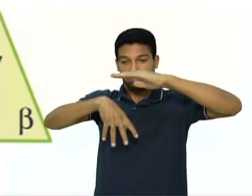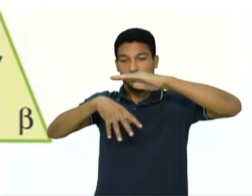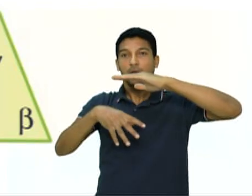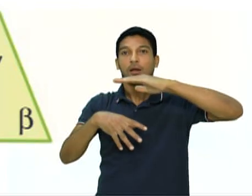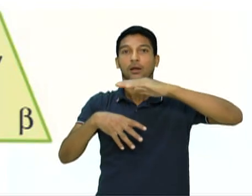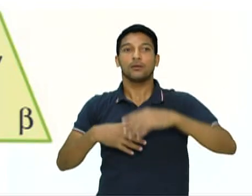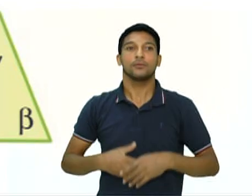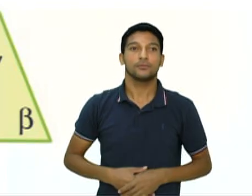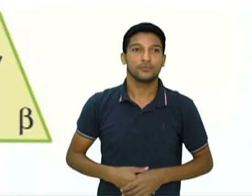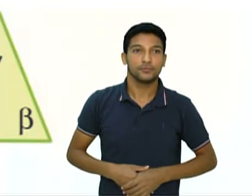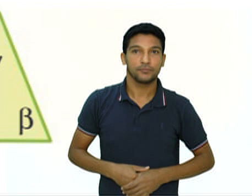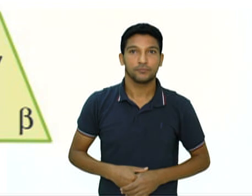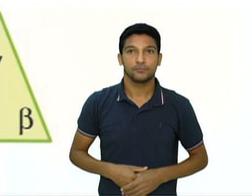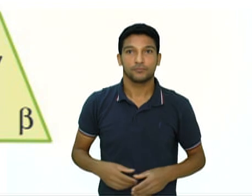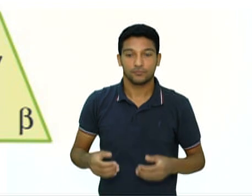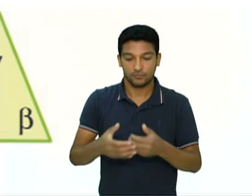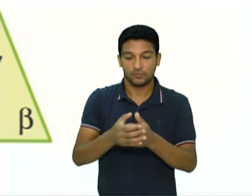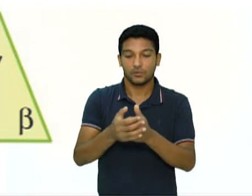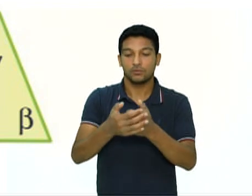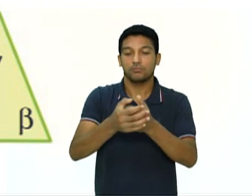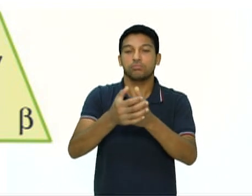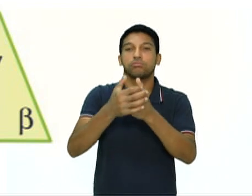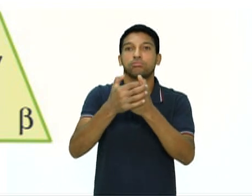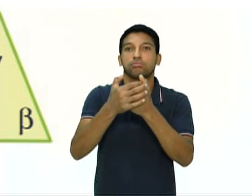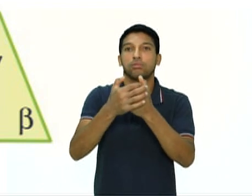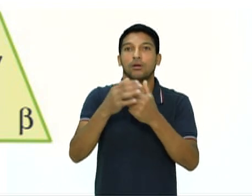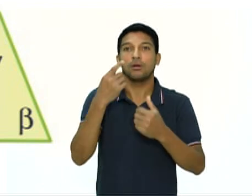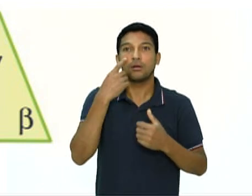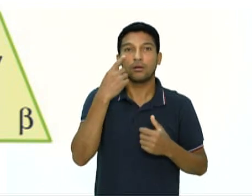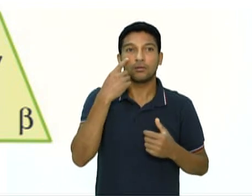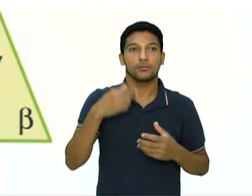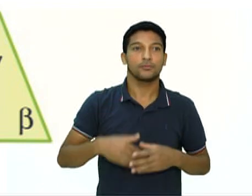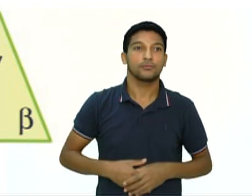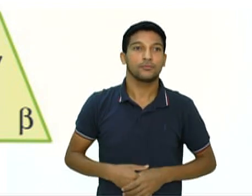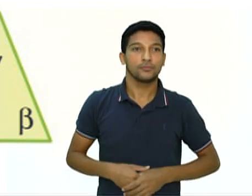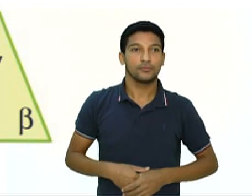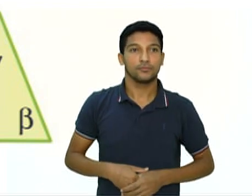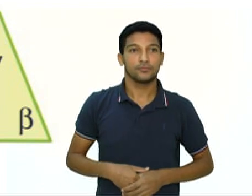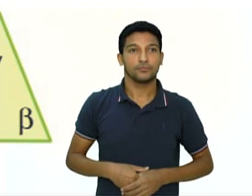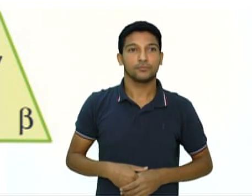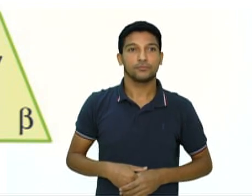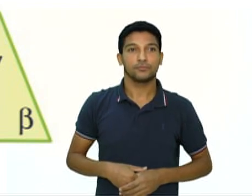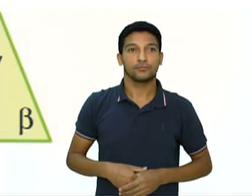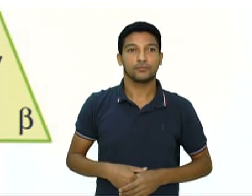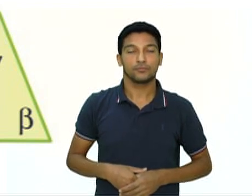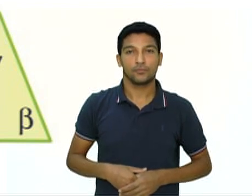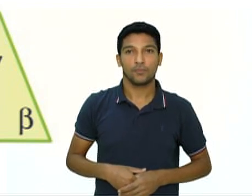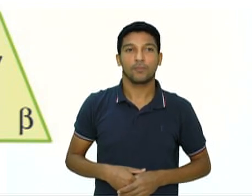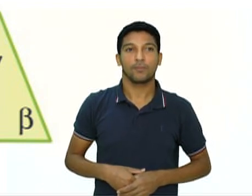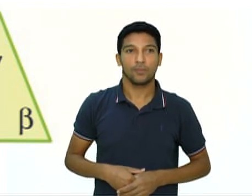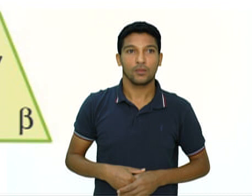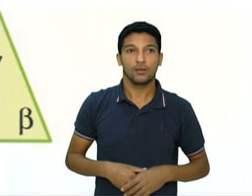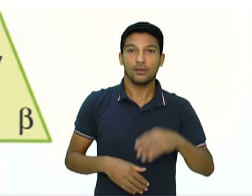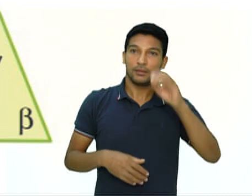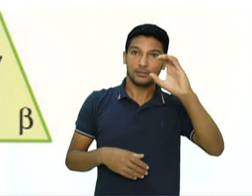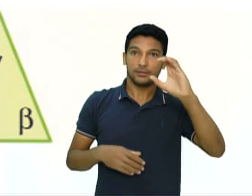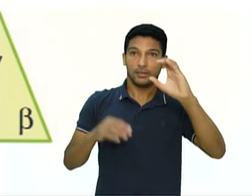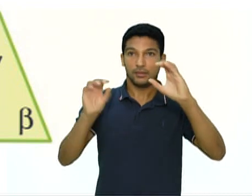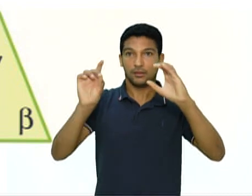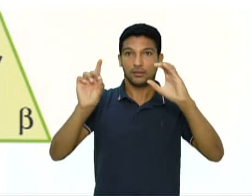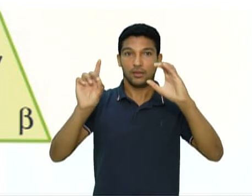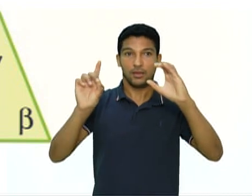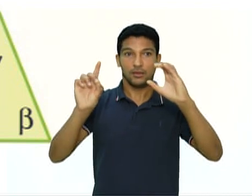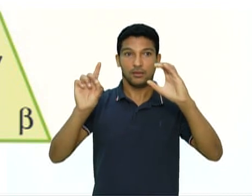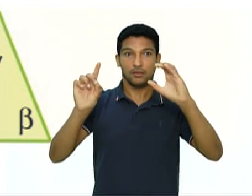beta, né? Então o CD é, né, congruente aí ao C', D'. O que ele está dizendo? Aquilo que eu acabei de dizer, né? CD é idêntico